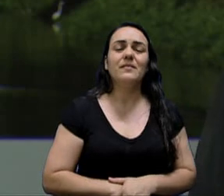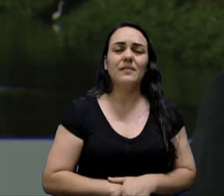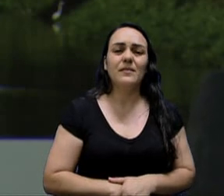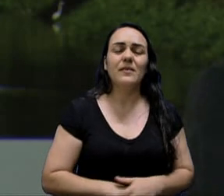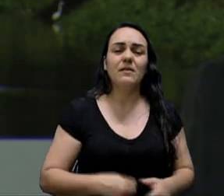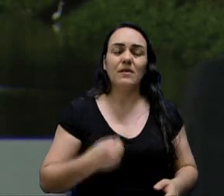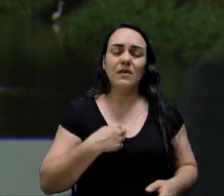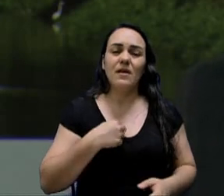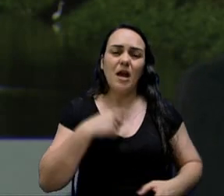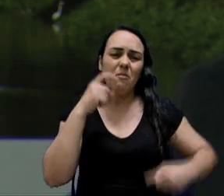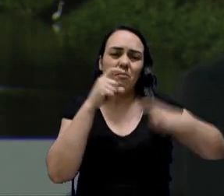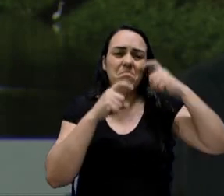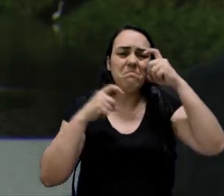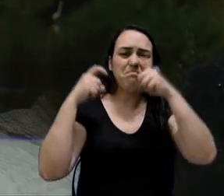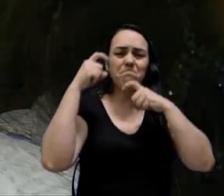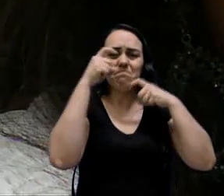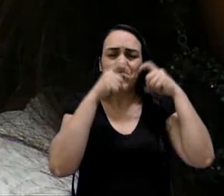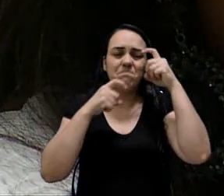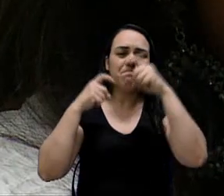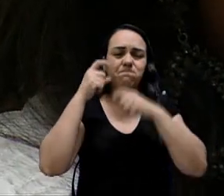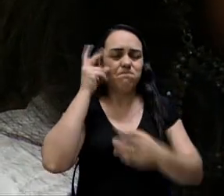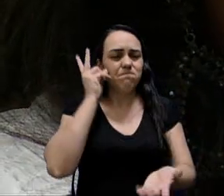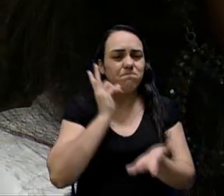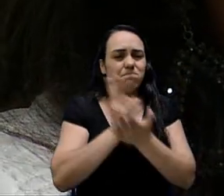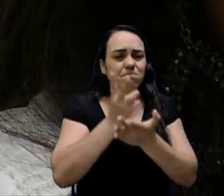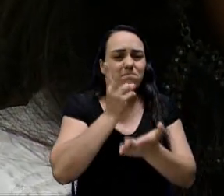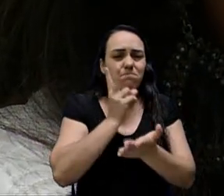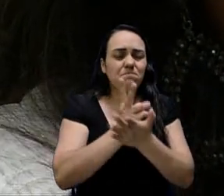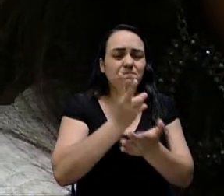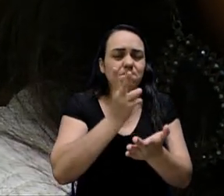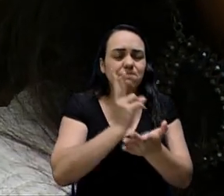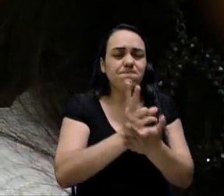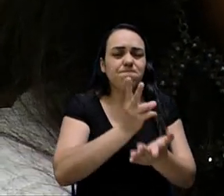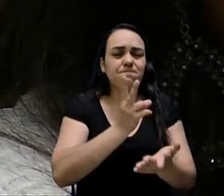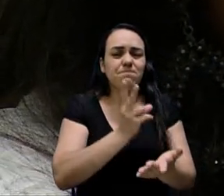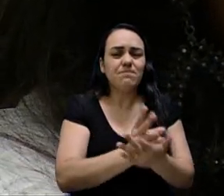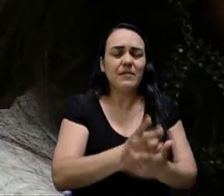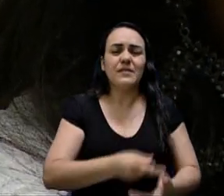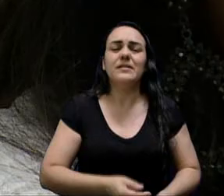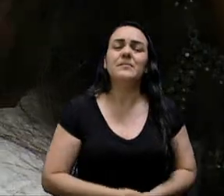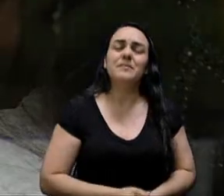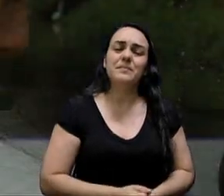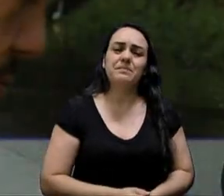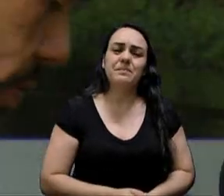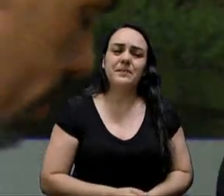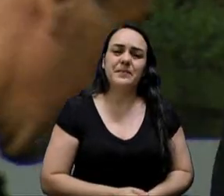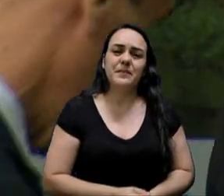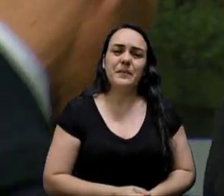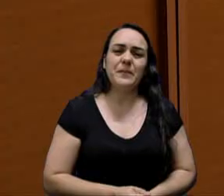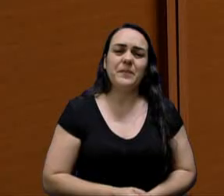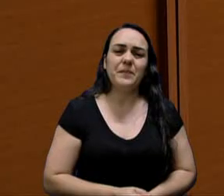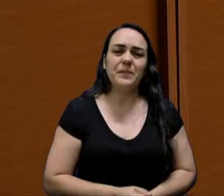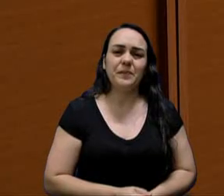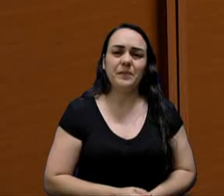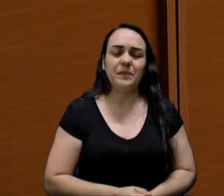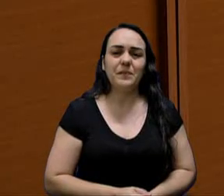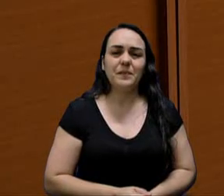Essa é uma preocupação constante que me persegue, que me corrói e aflige.